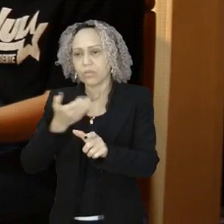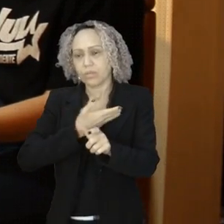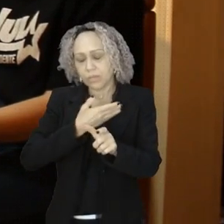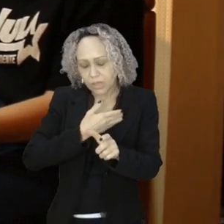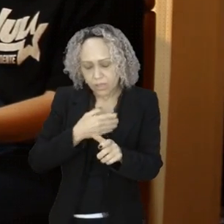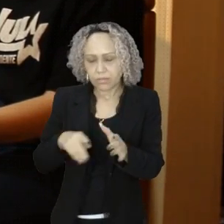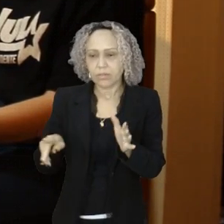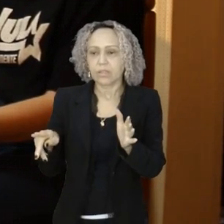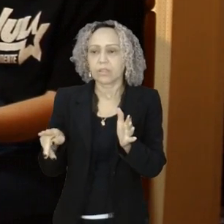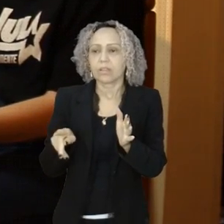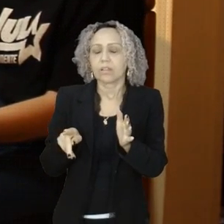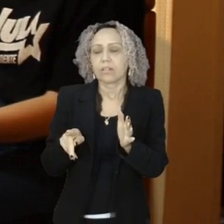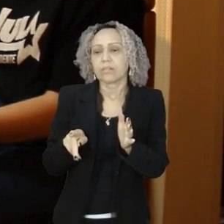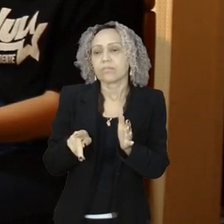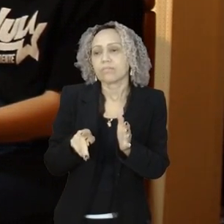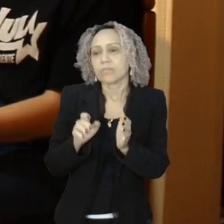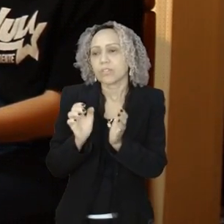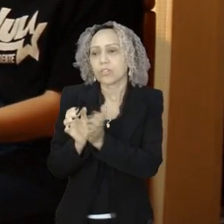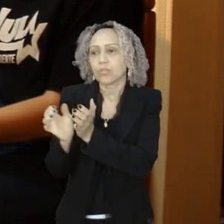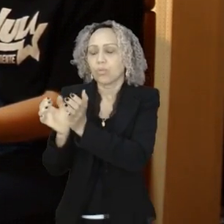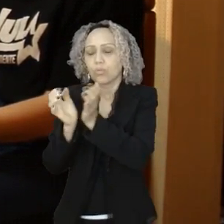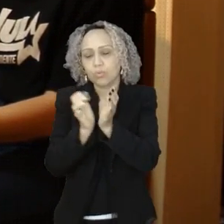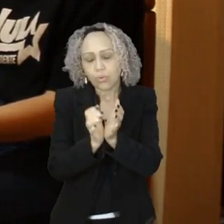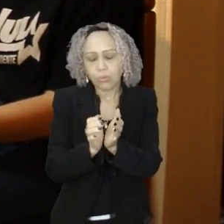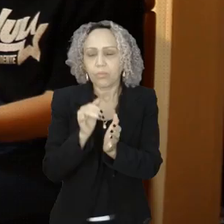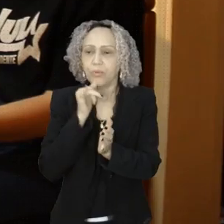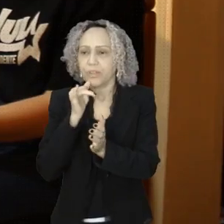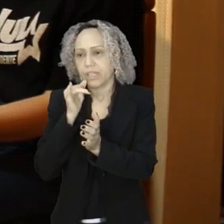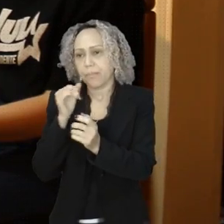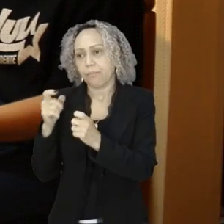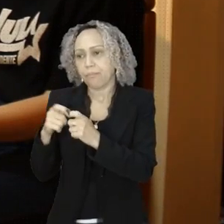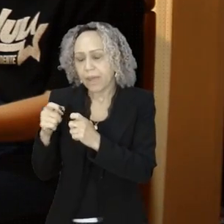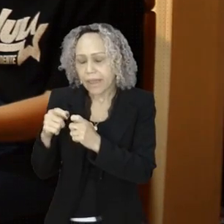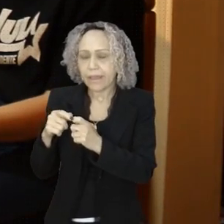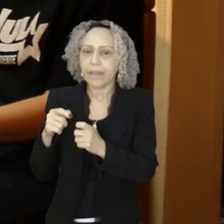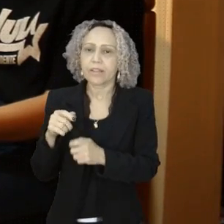classe média, o Clóvis de Reflitos, né, companheiros